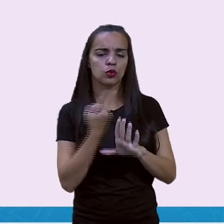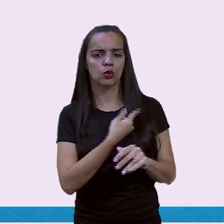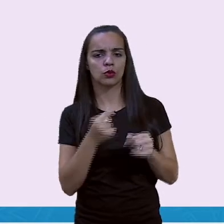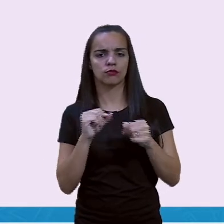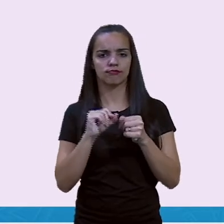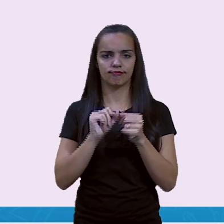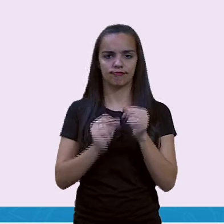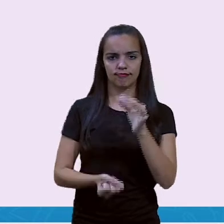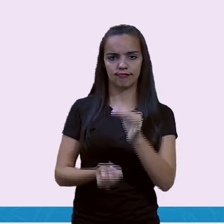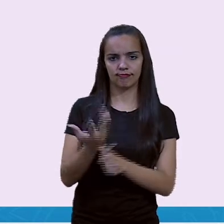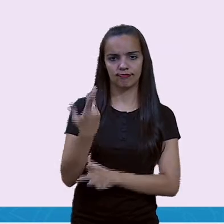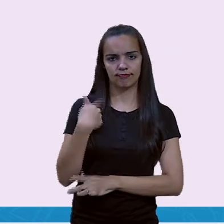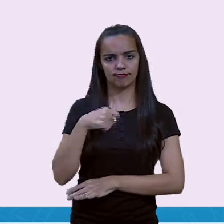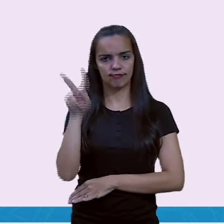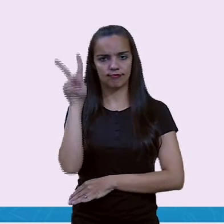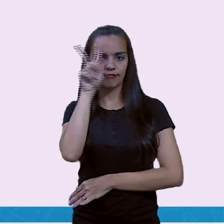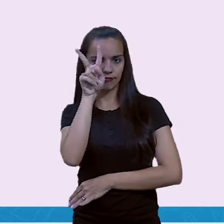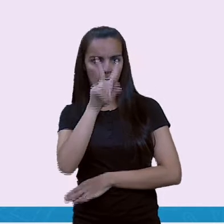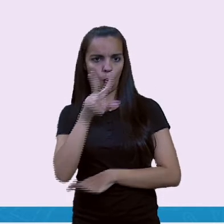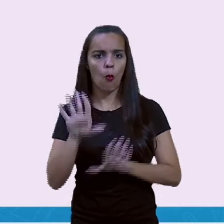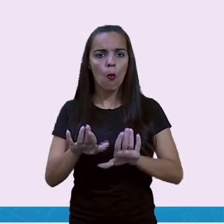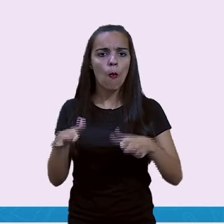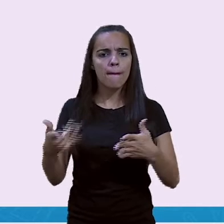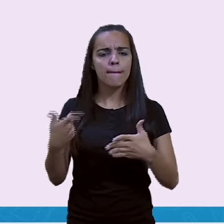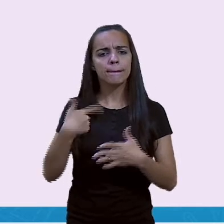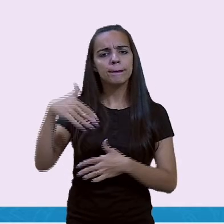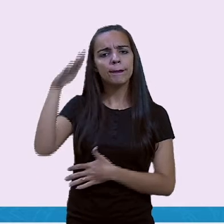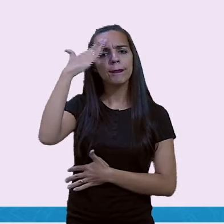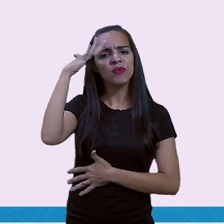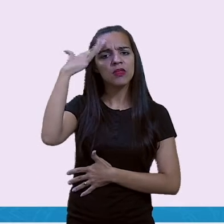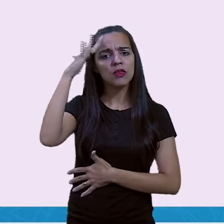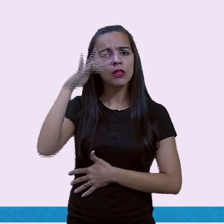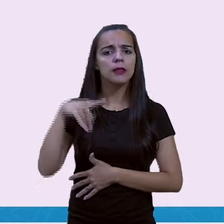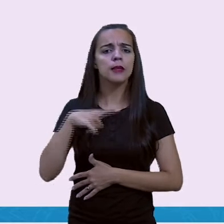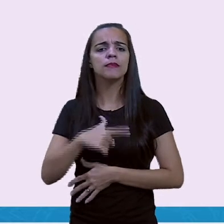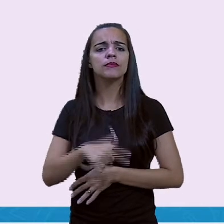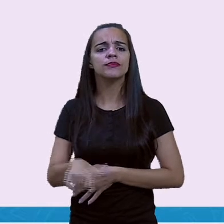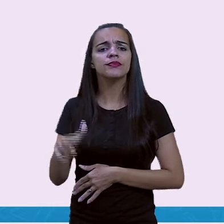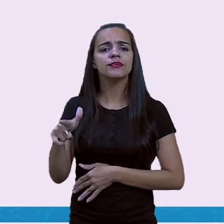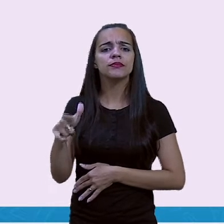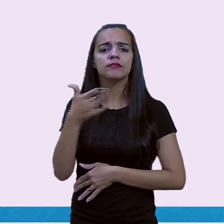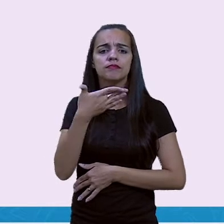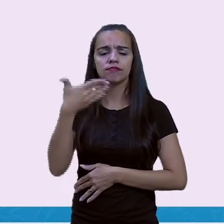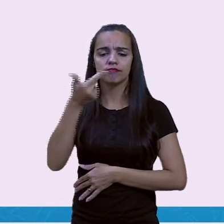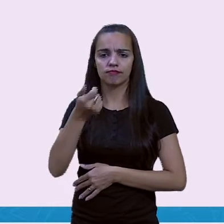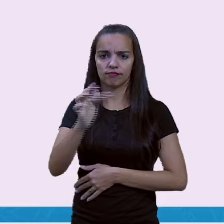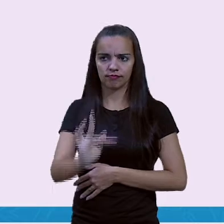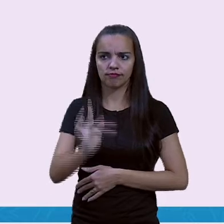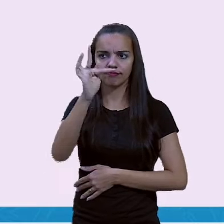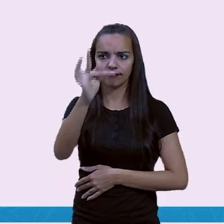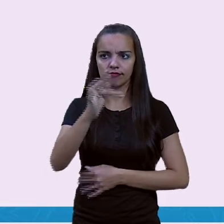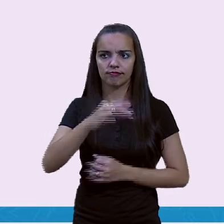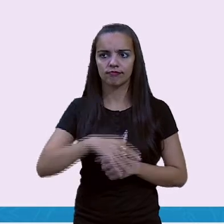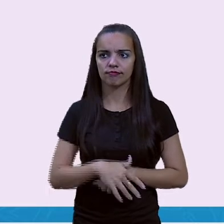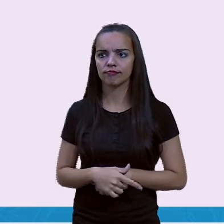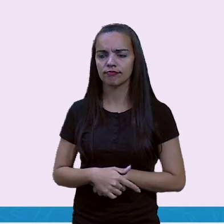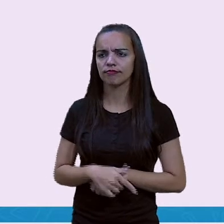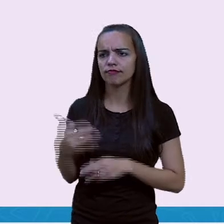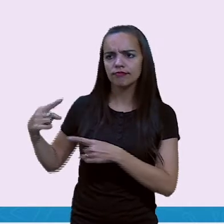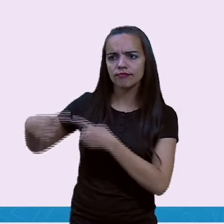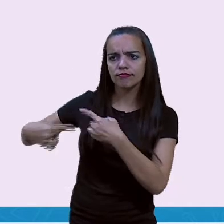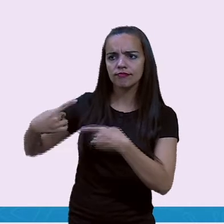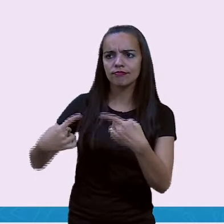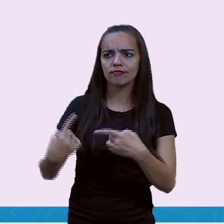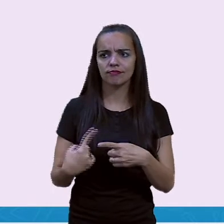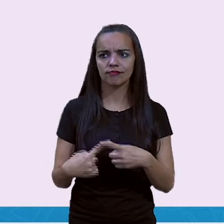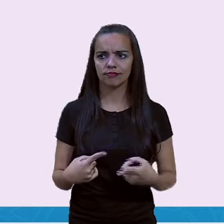história, temos uma perspectiva para melhorar nosso futuro. Então, A história no cotidiano nos